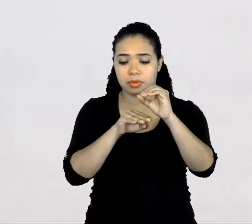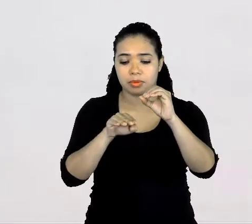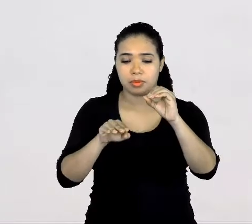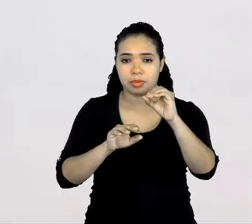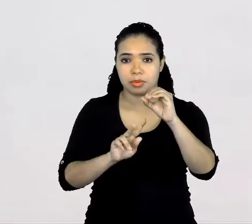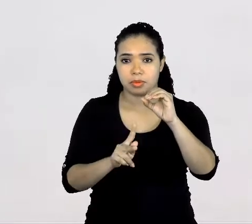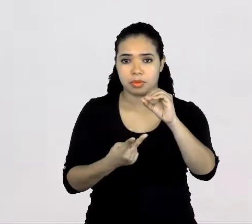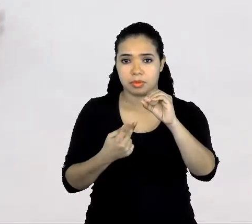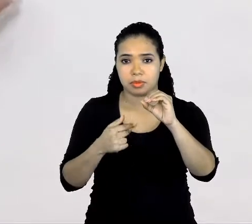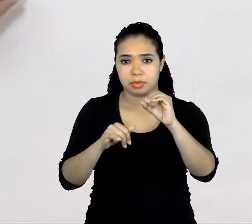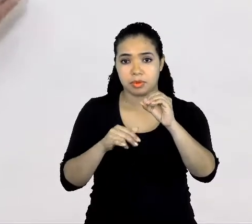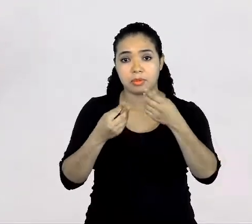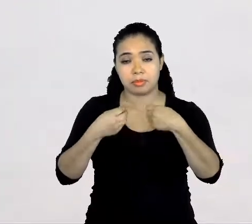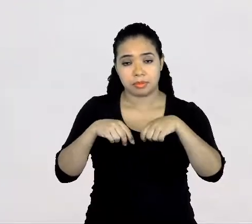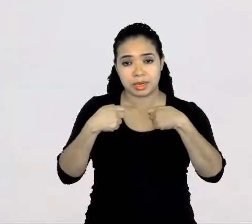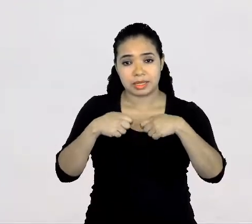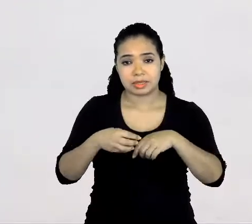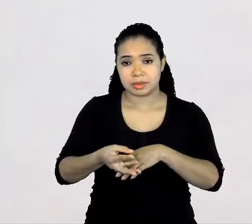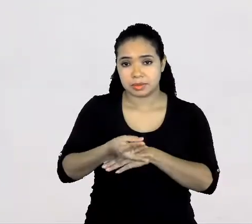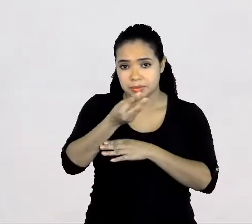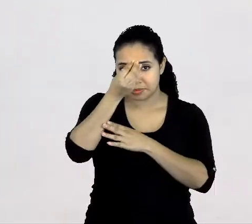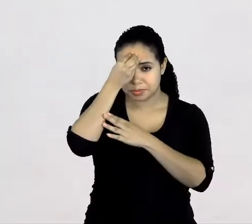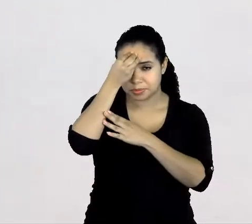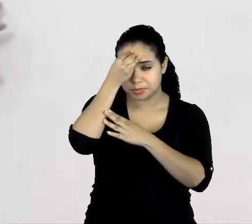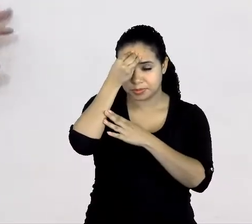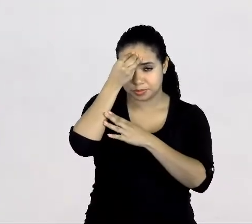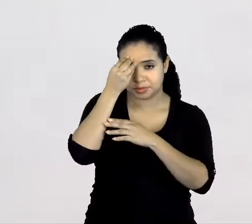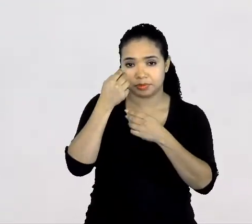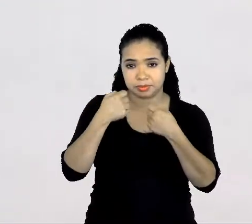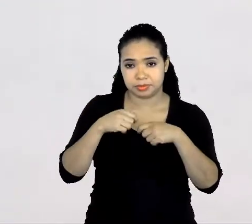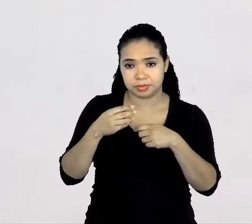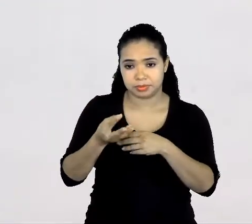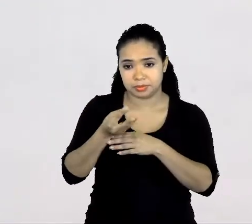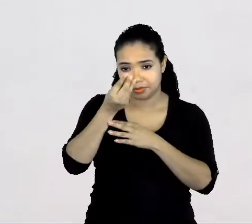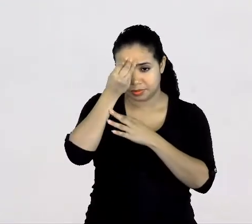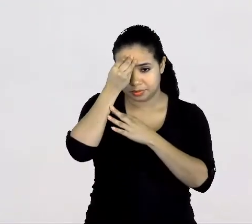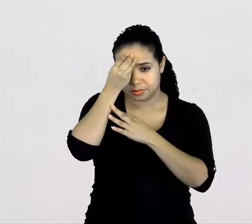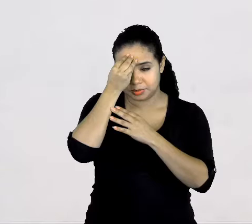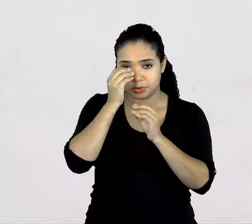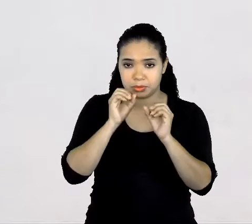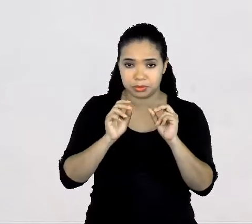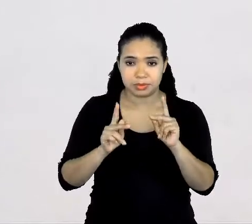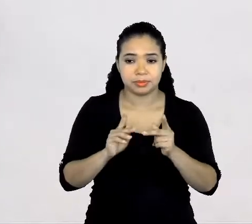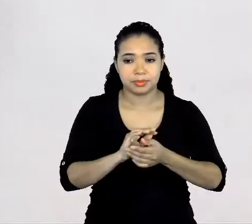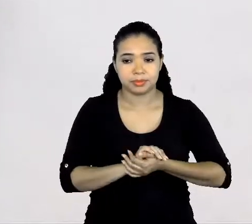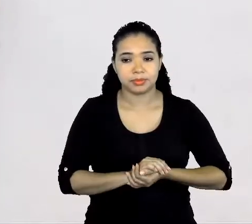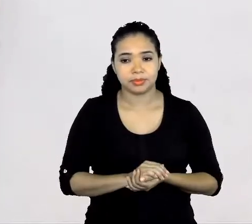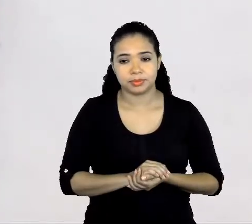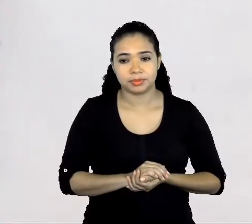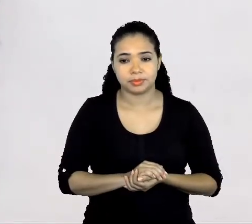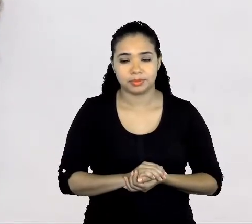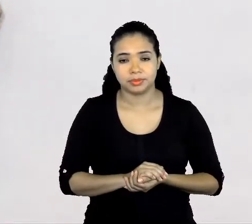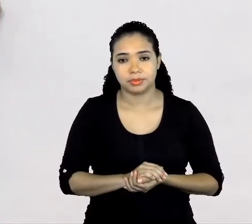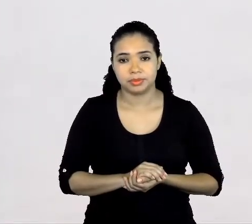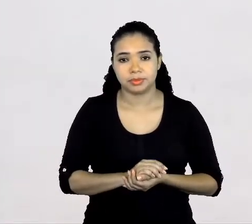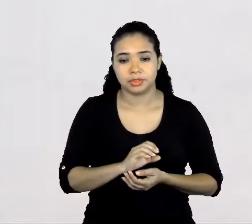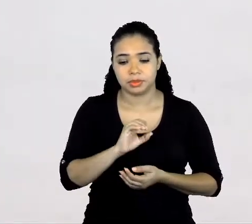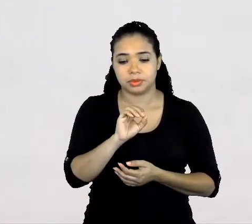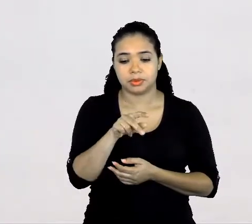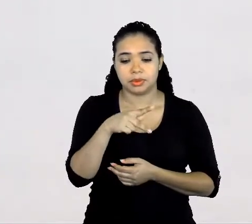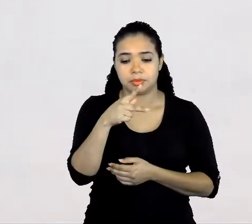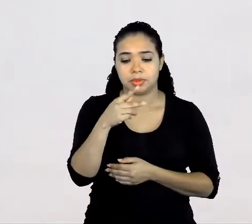que já memorizou, não precisa colocar o conceito. Aqui é para aqueles que têm dificuldade, ok? Bom, então eu tenho o cateto oposto